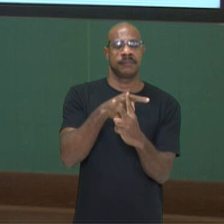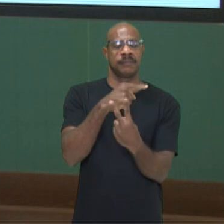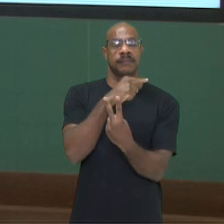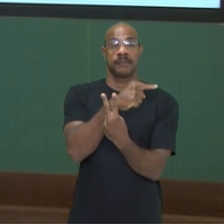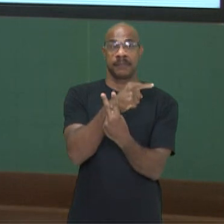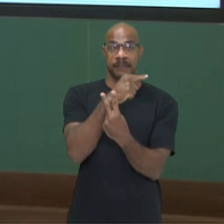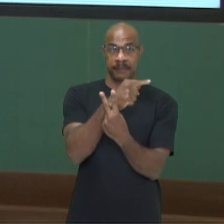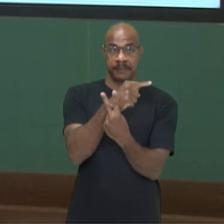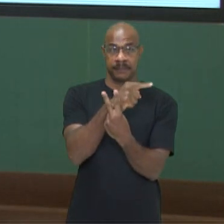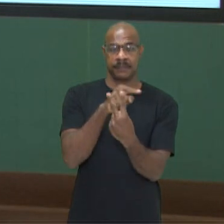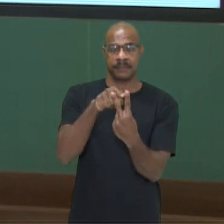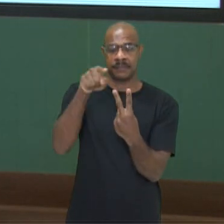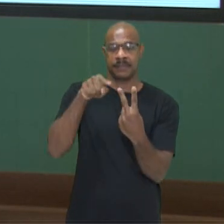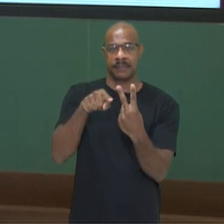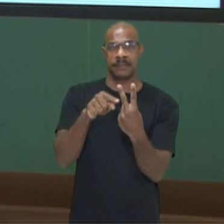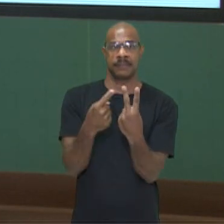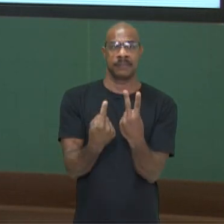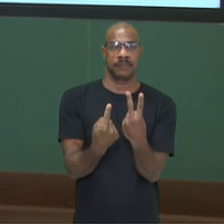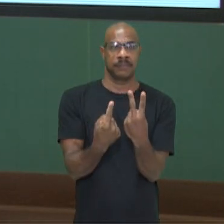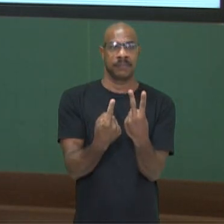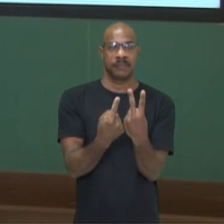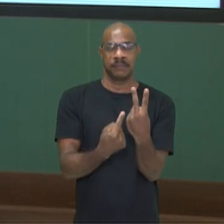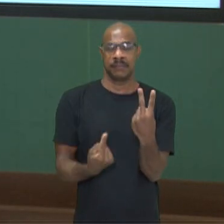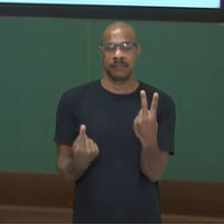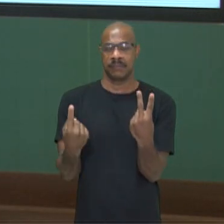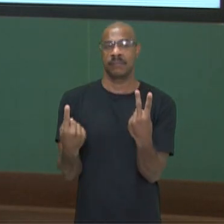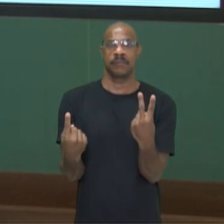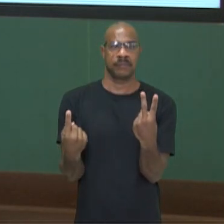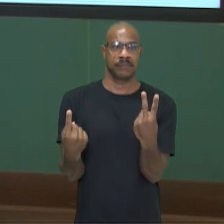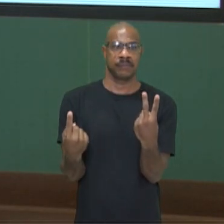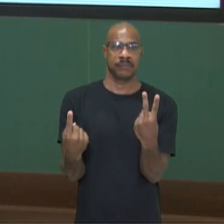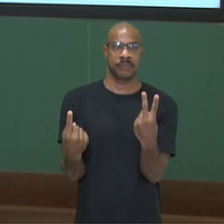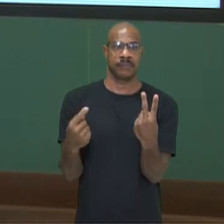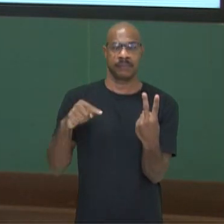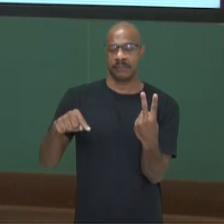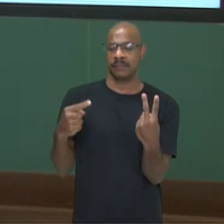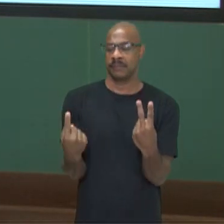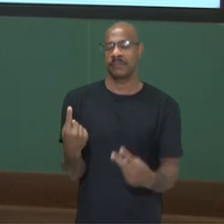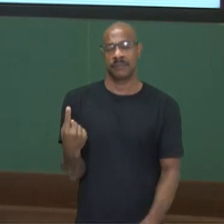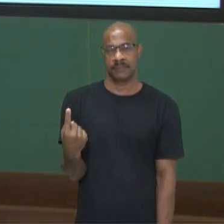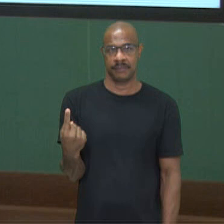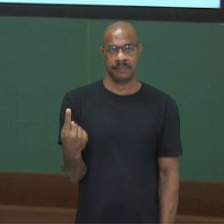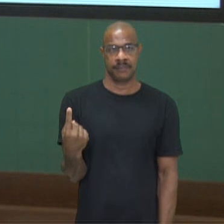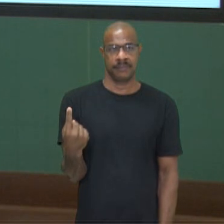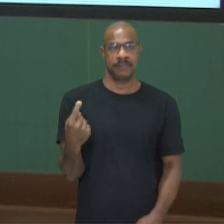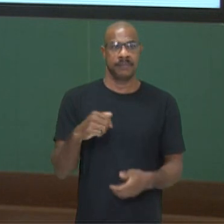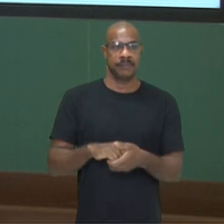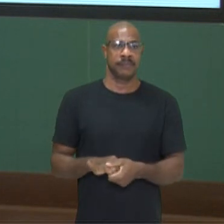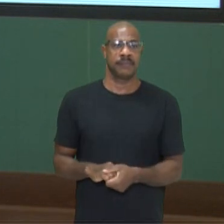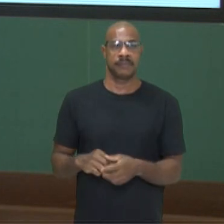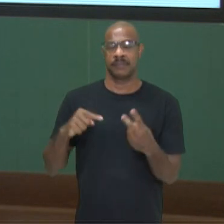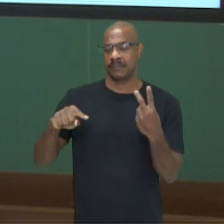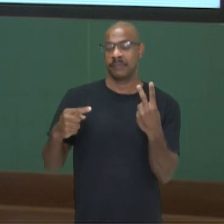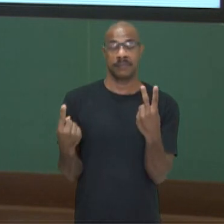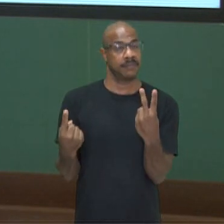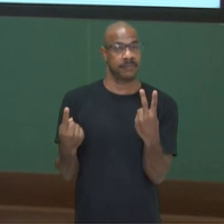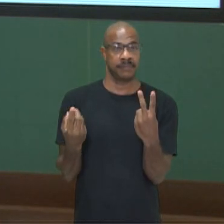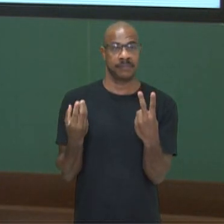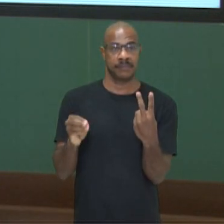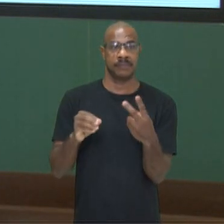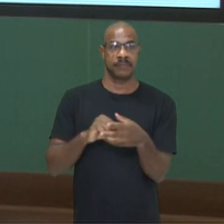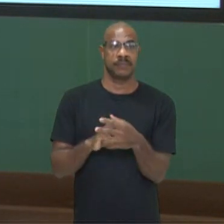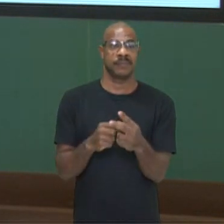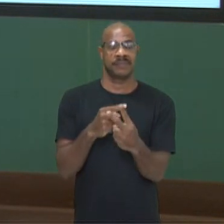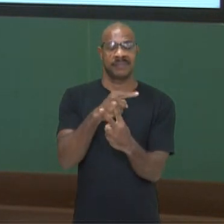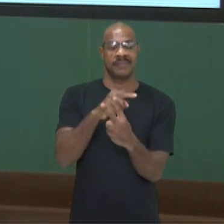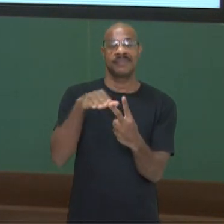1. Raiz quadrada de 1 é 1, porque 1 vezes ele mesmo nos dá 1, nos dá o valor que está aqui dentro. Como